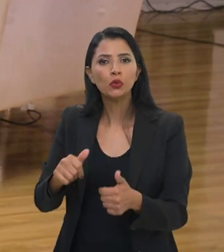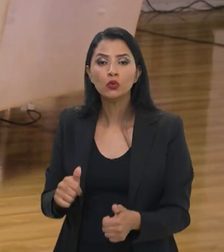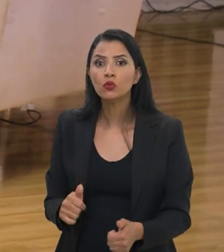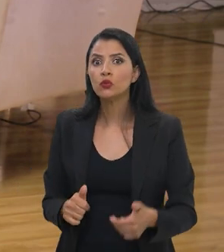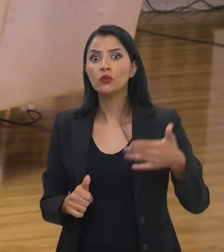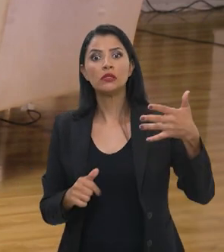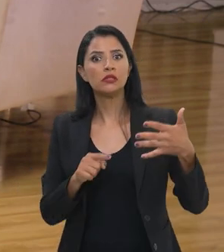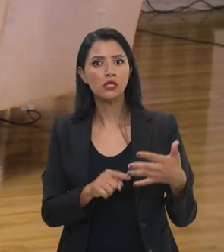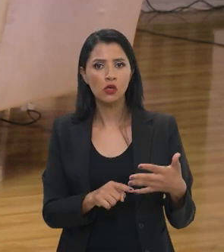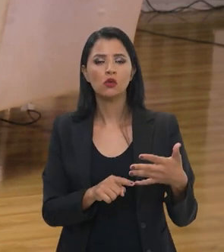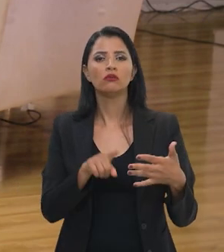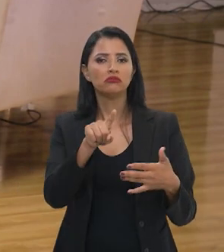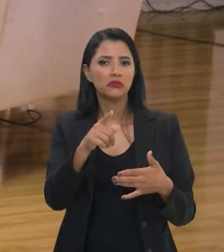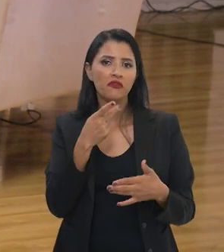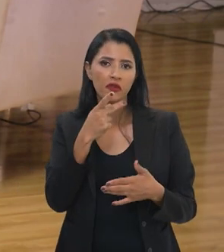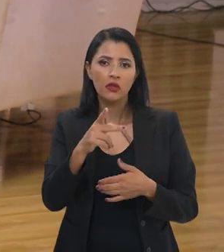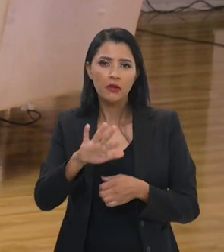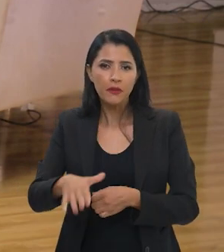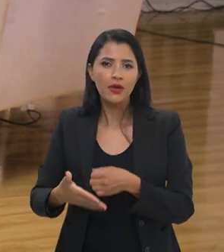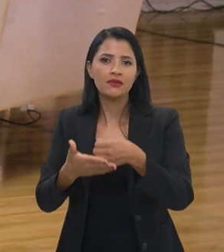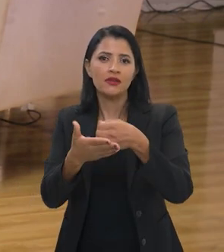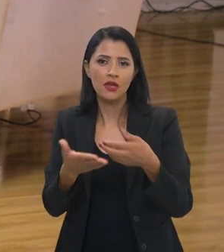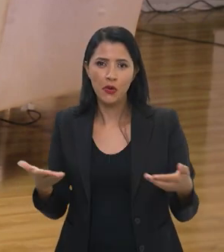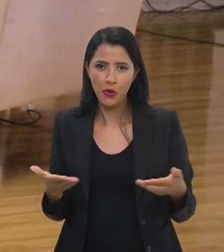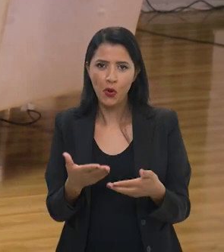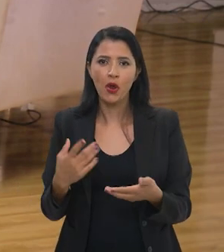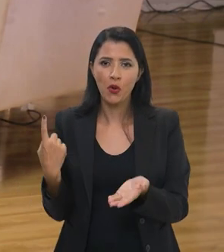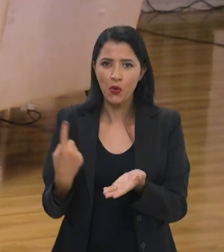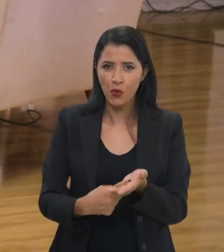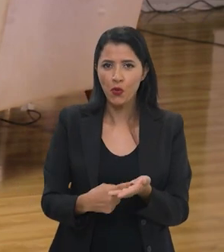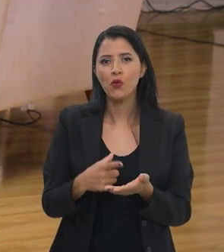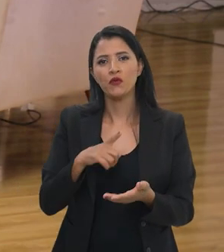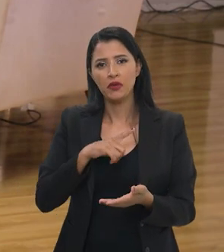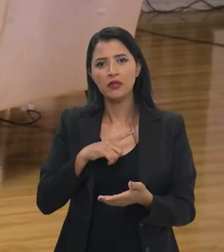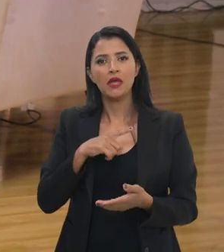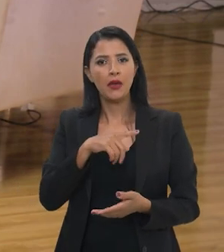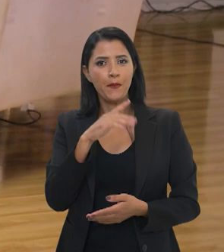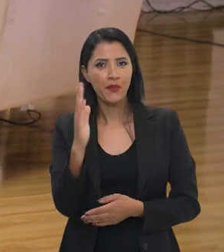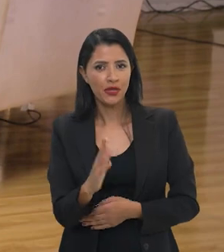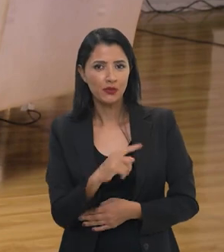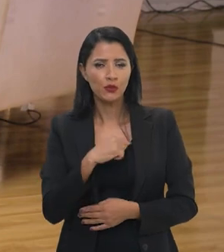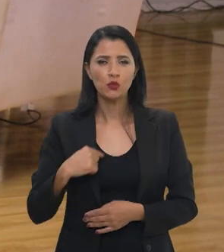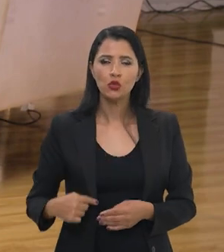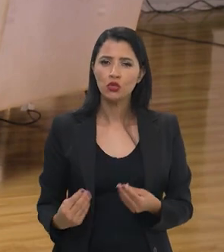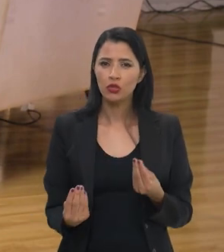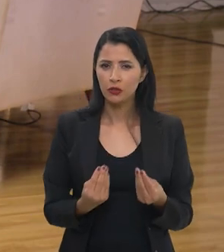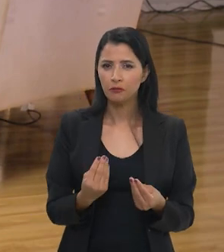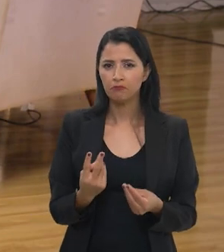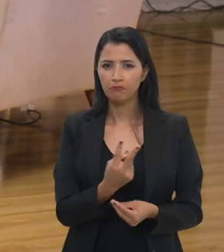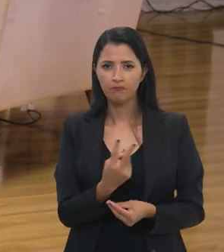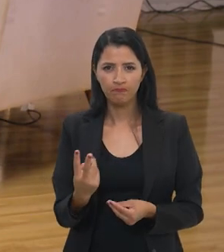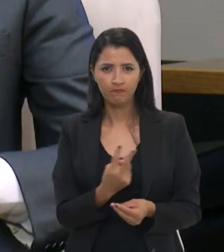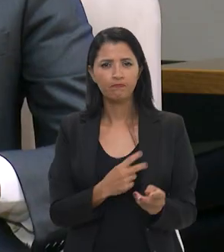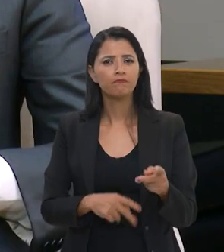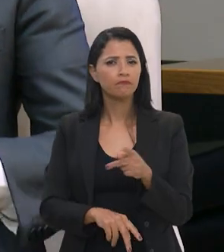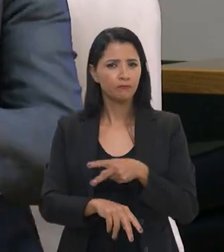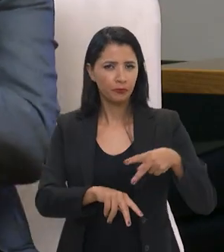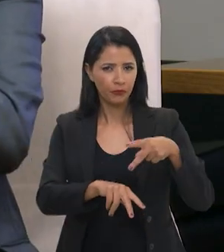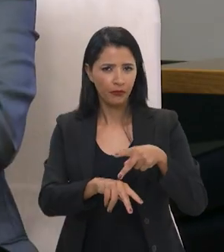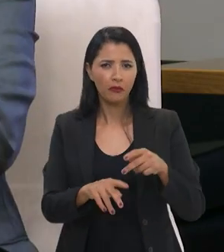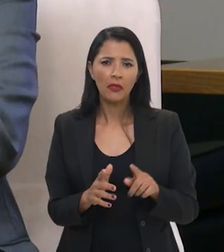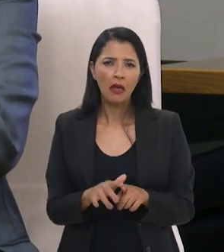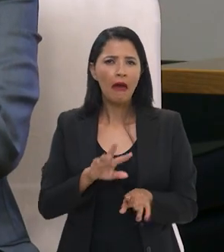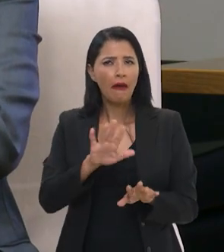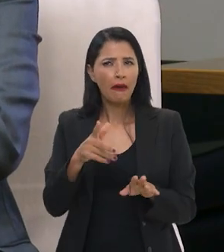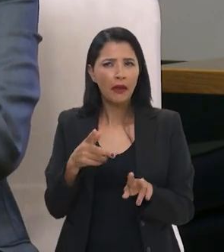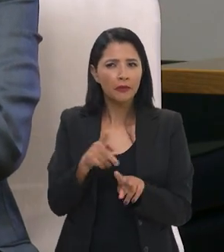o senhor tá falando dessa parceria Renovada desse acordo que vai ter entre o Brasil e China quer dizer é